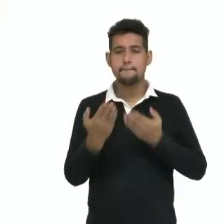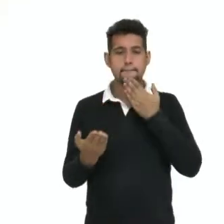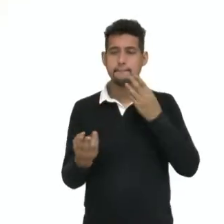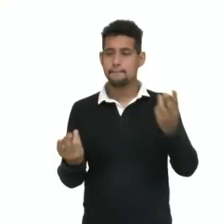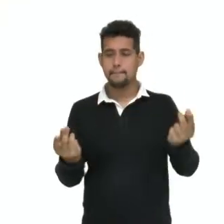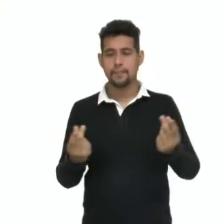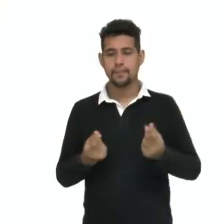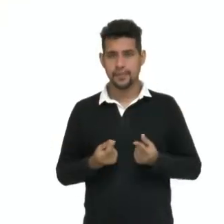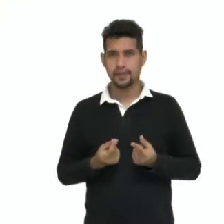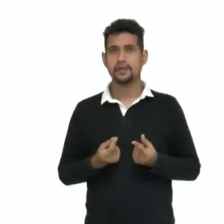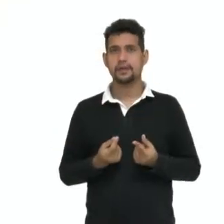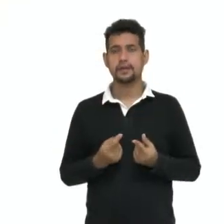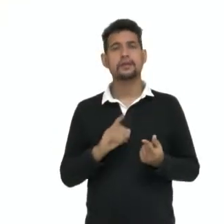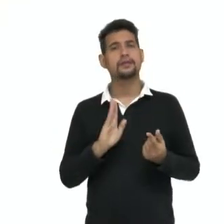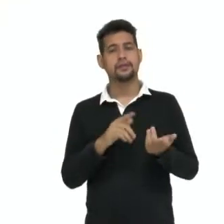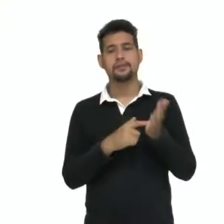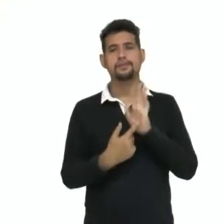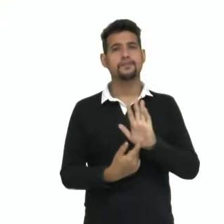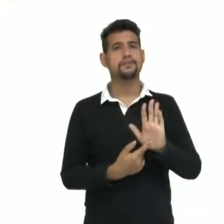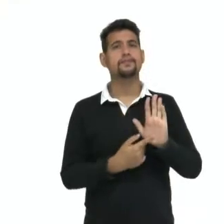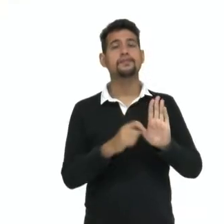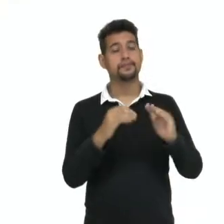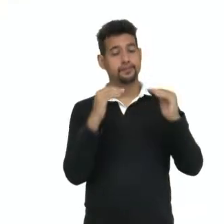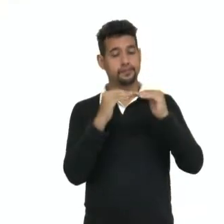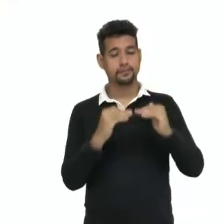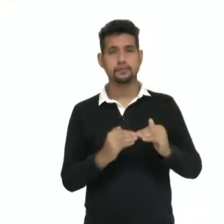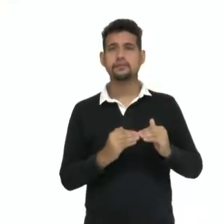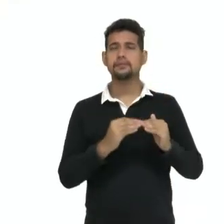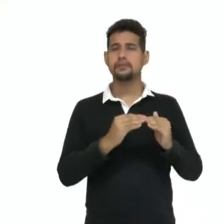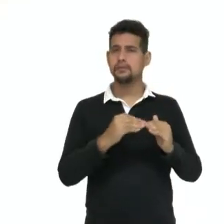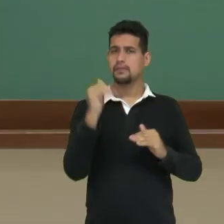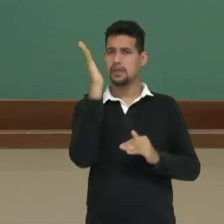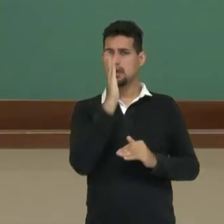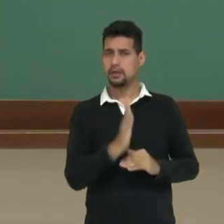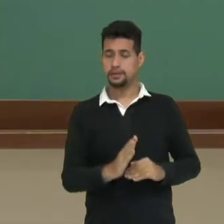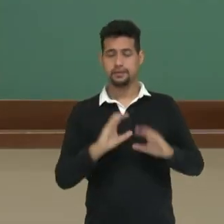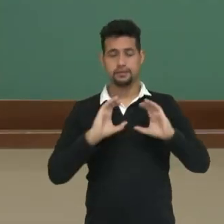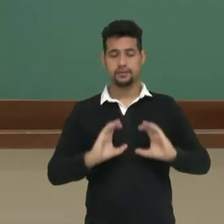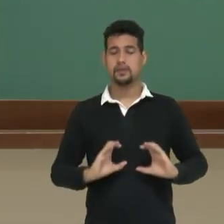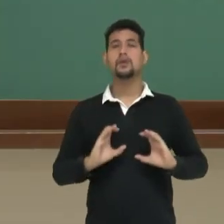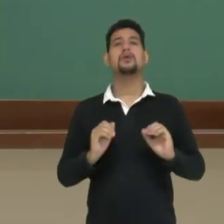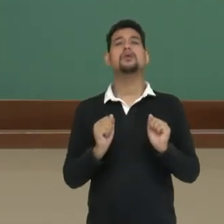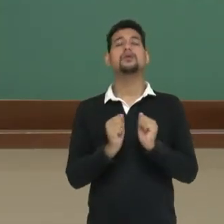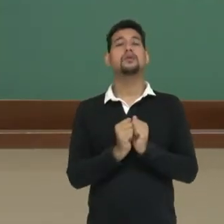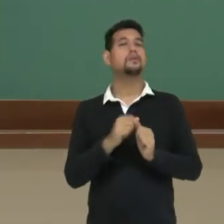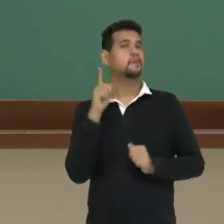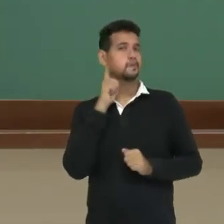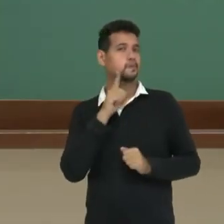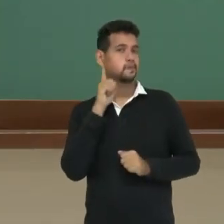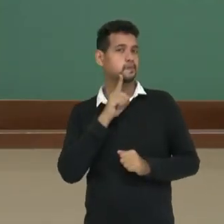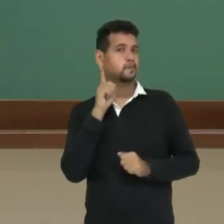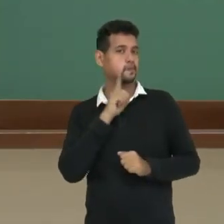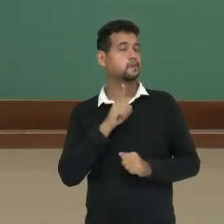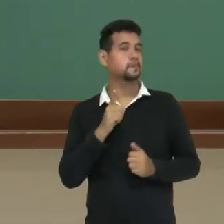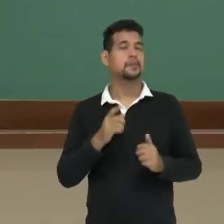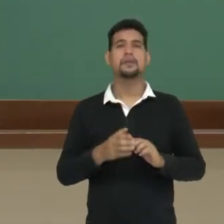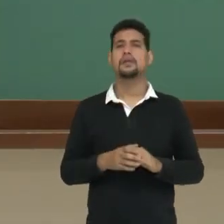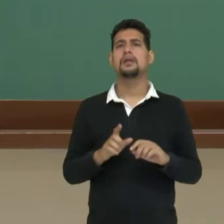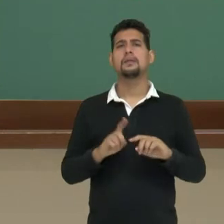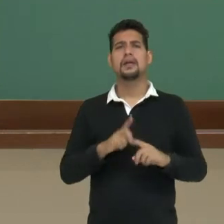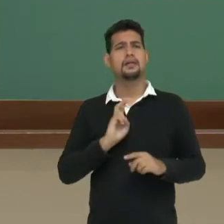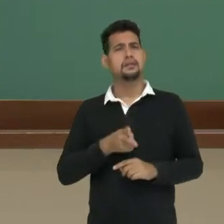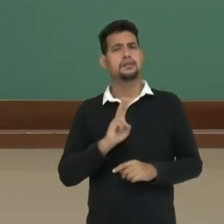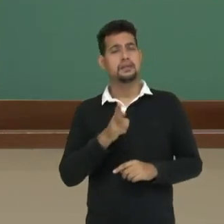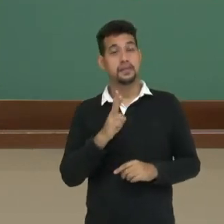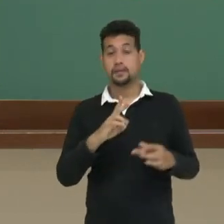Brasil, mostrando já esse alinhamento do Brasil, da ditadura civil-militar brasileira, com os Estados Unidos da América. Sempre é